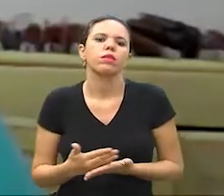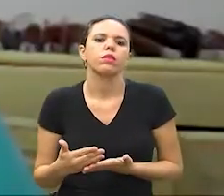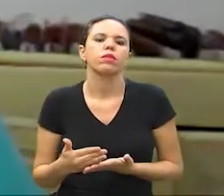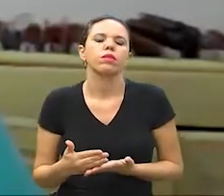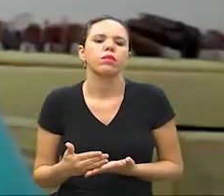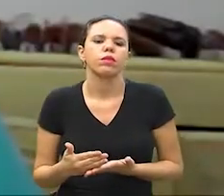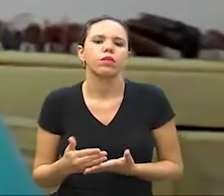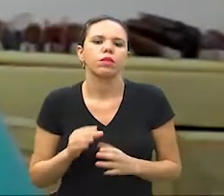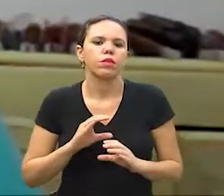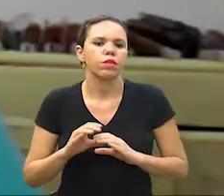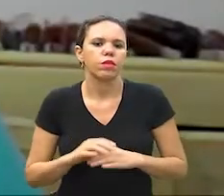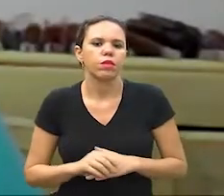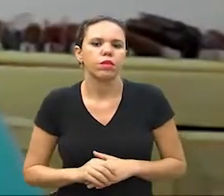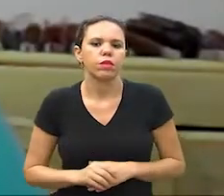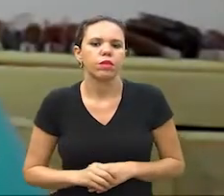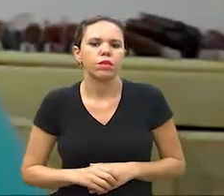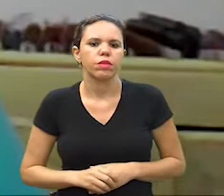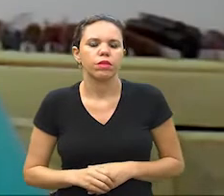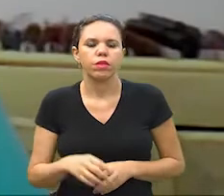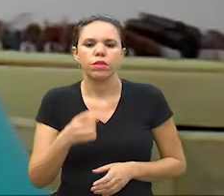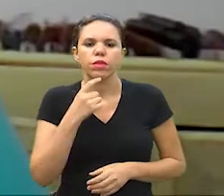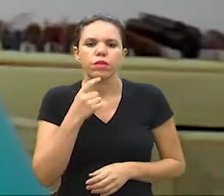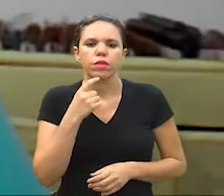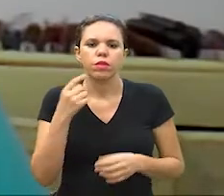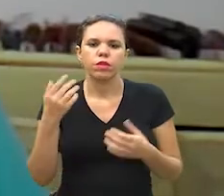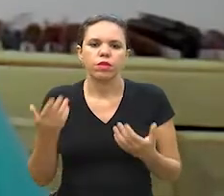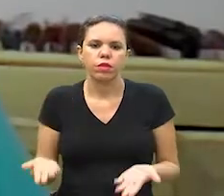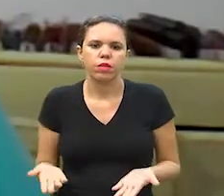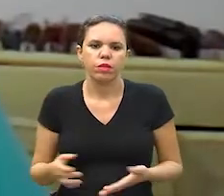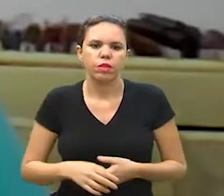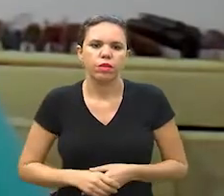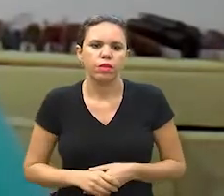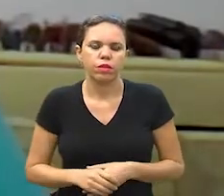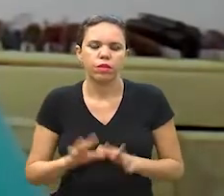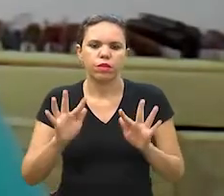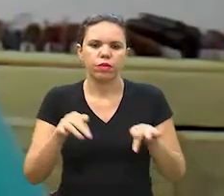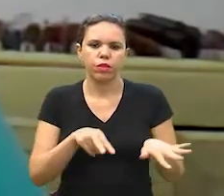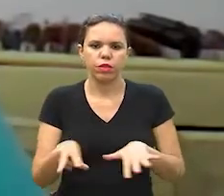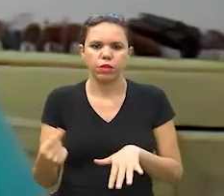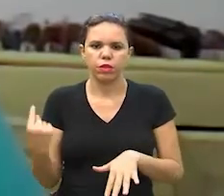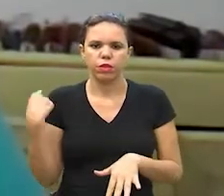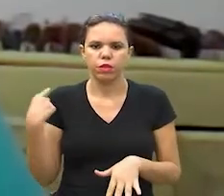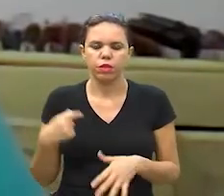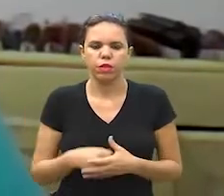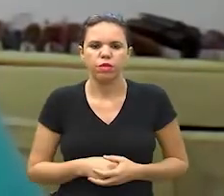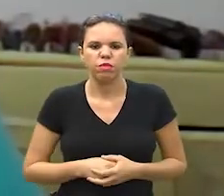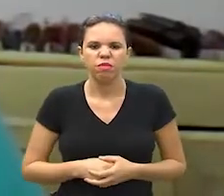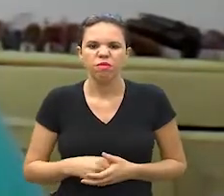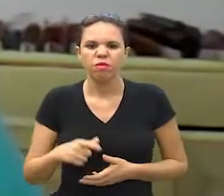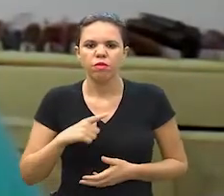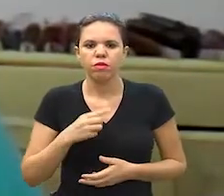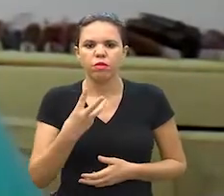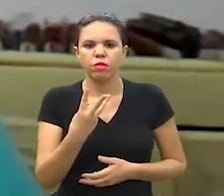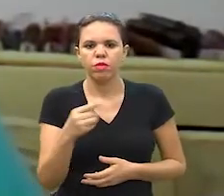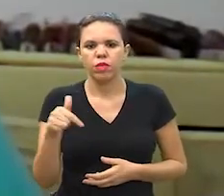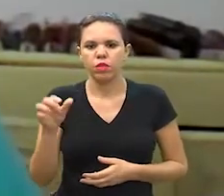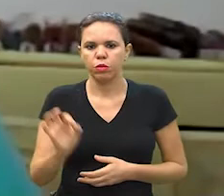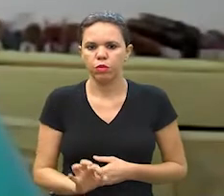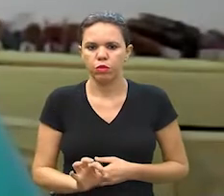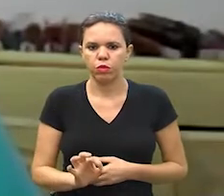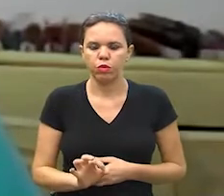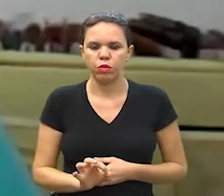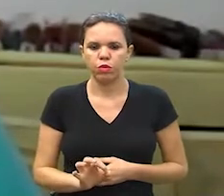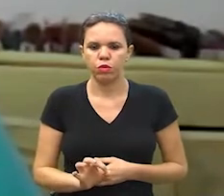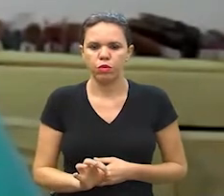em relação à comunicação. Veja só, Campinas, neste final de semana, teve